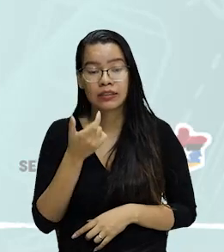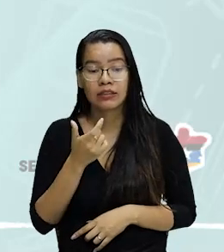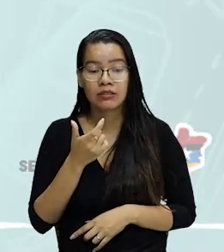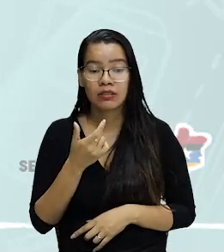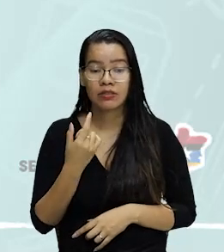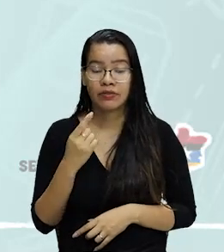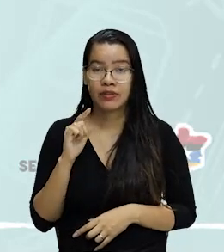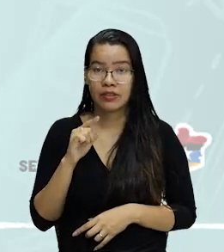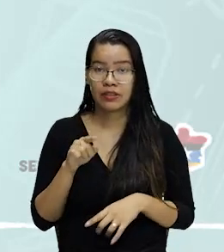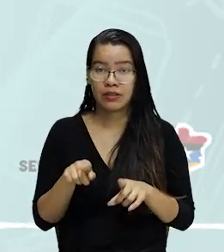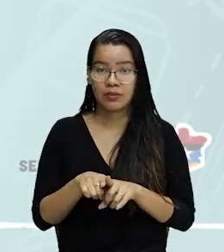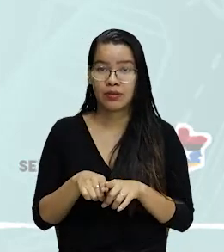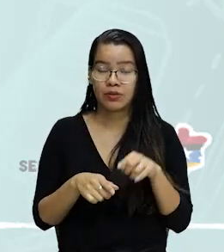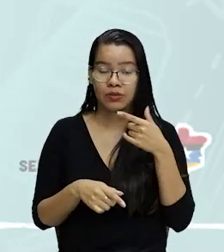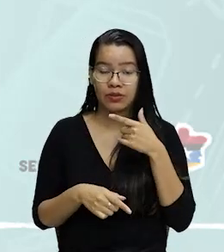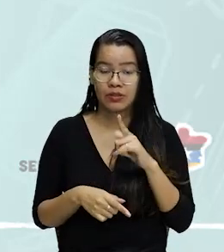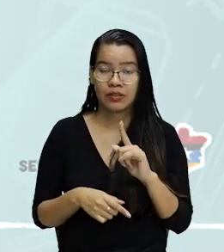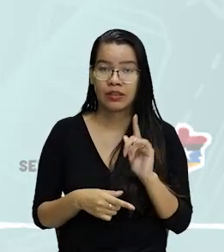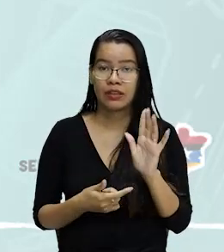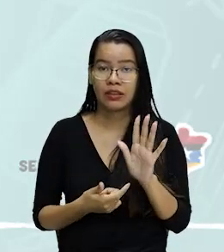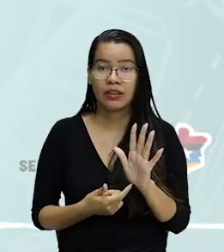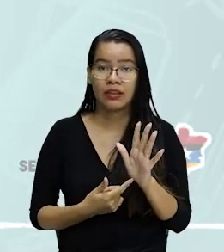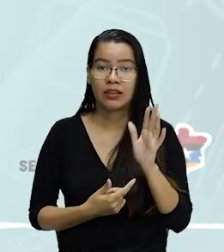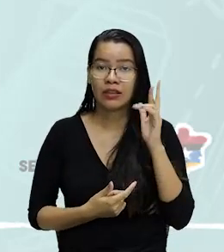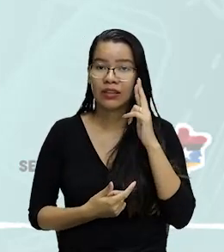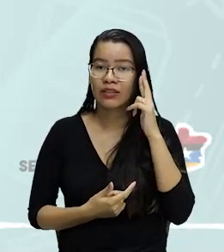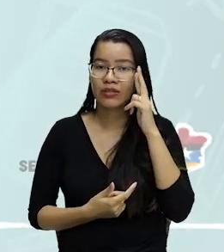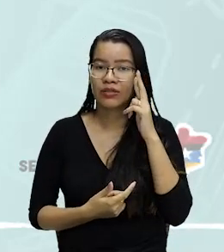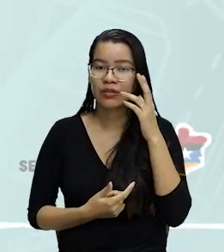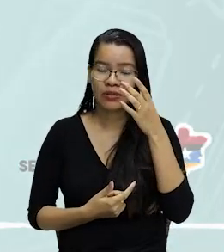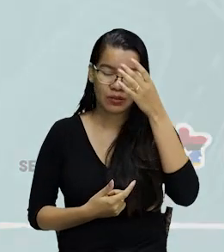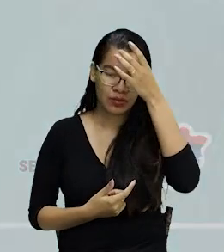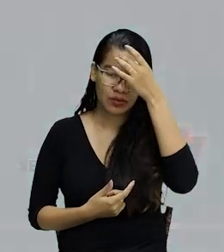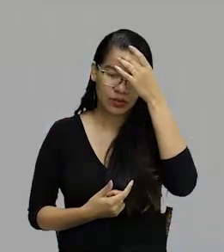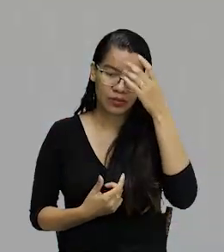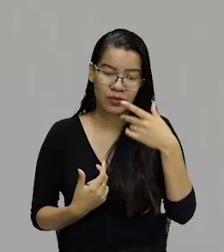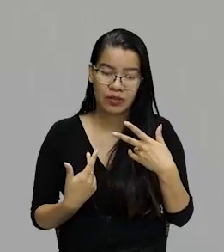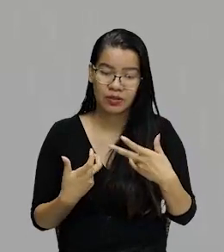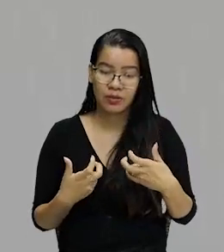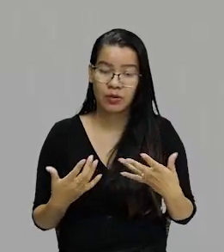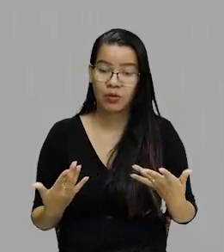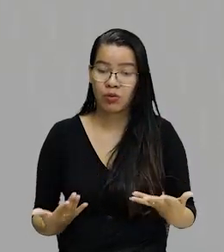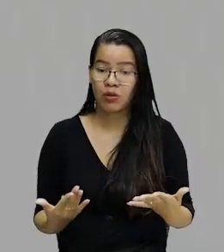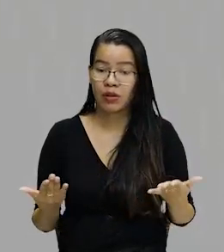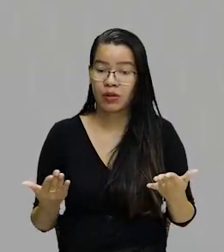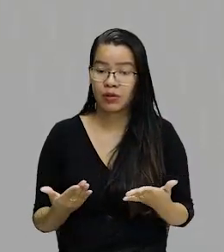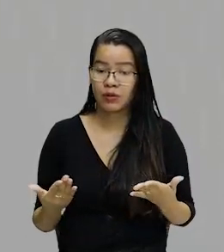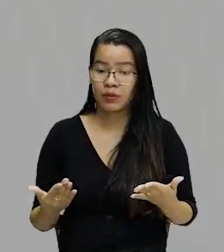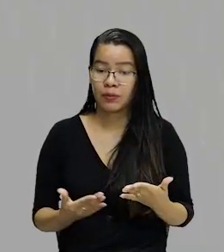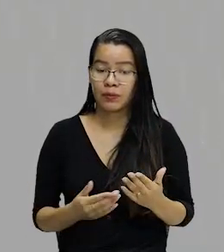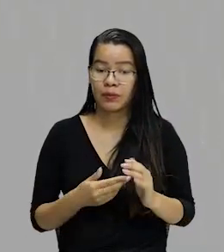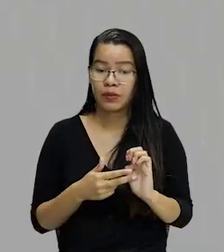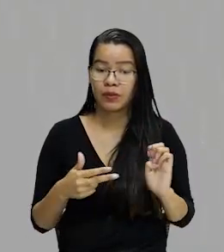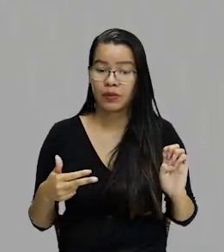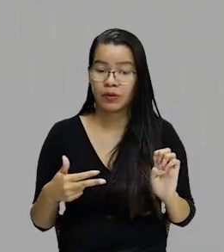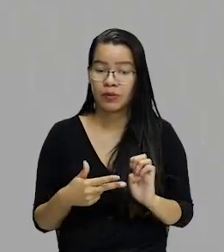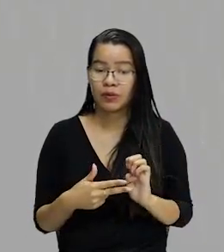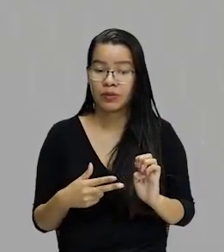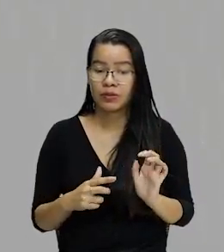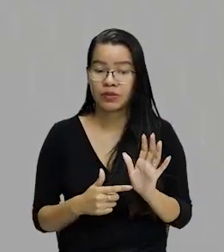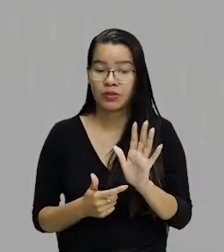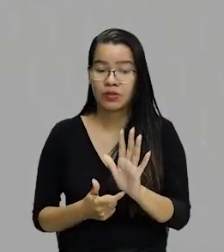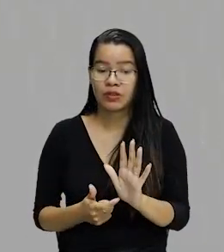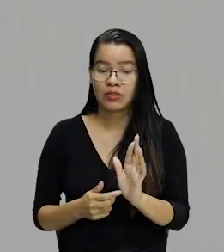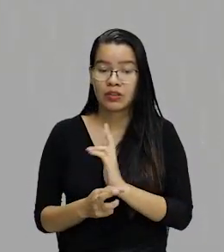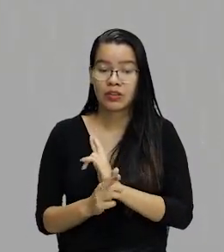também, que você consiga, que você traga, que você raciocine e perceba qual agora o elemento que está sendo colocado em